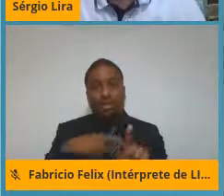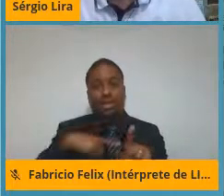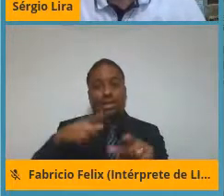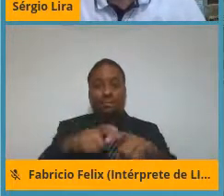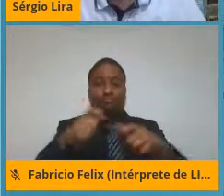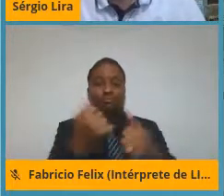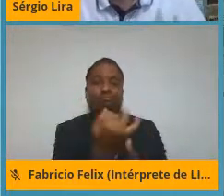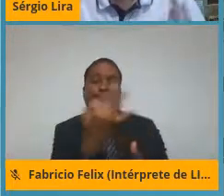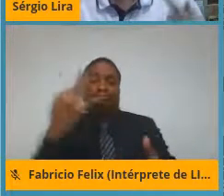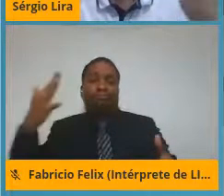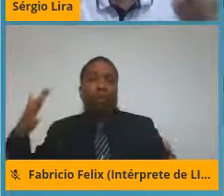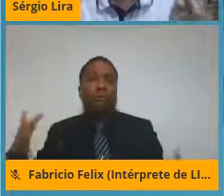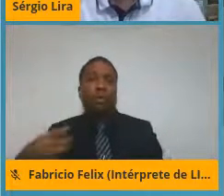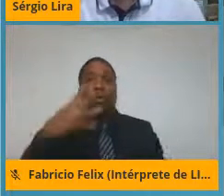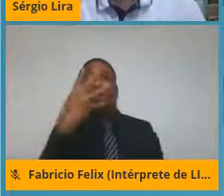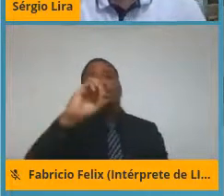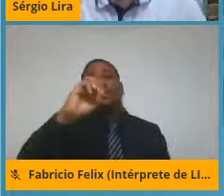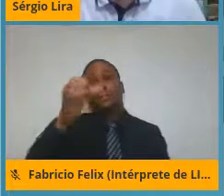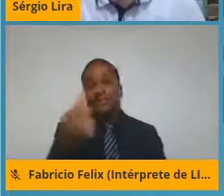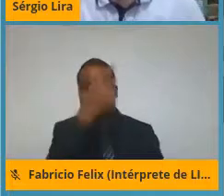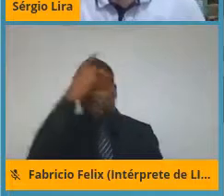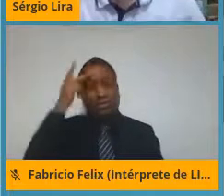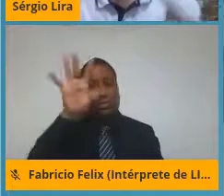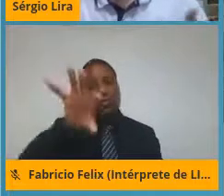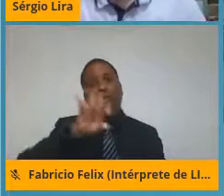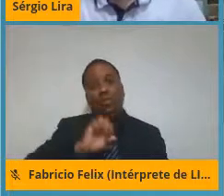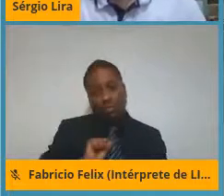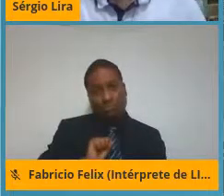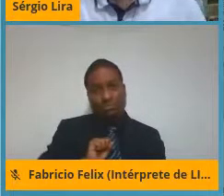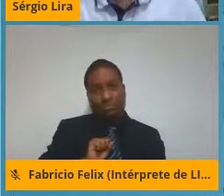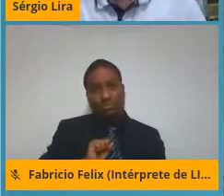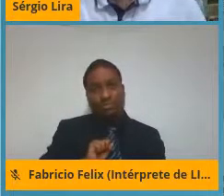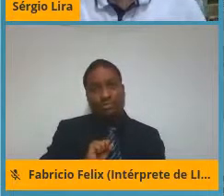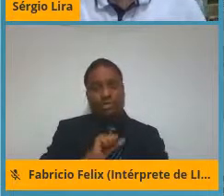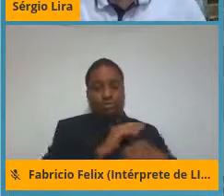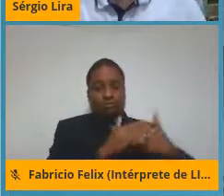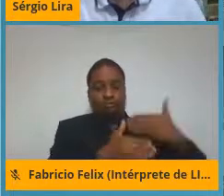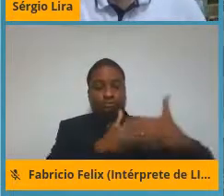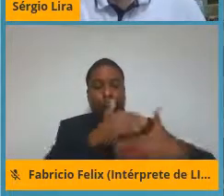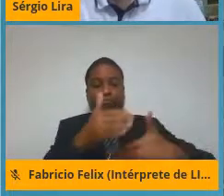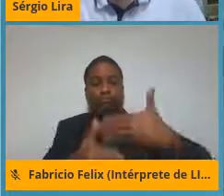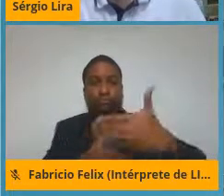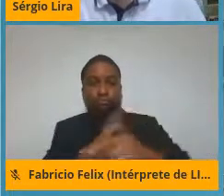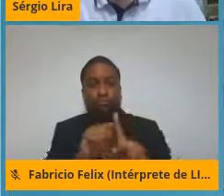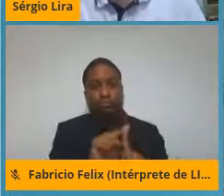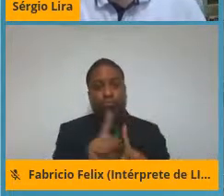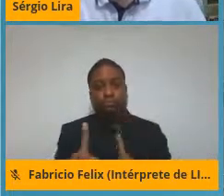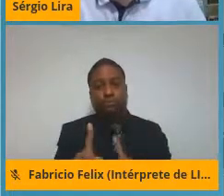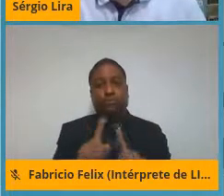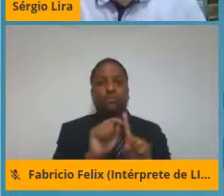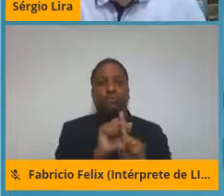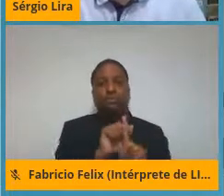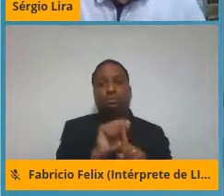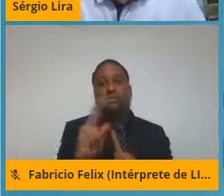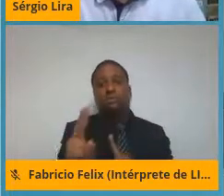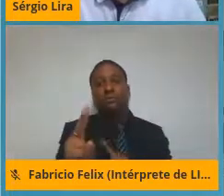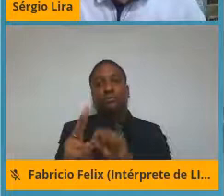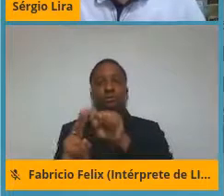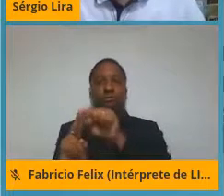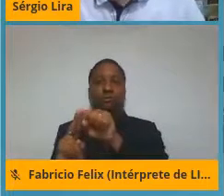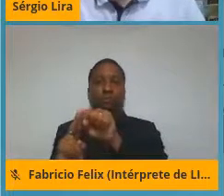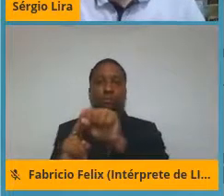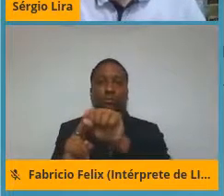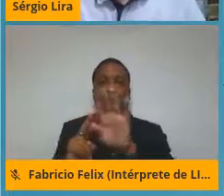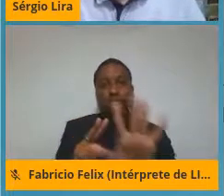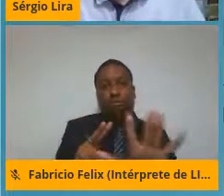de 406 pessoas que foram infectadas por uma cadeia que começou com essa primeira pessoa contaminada, certo?